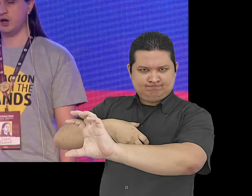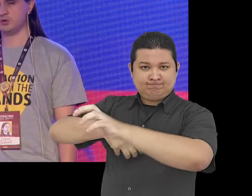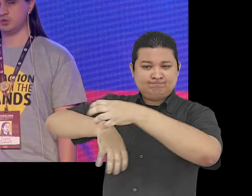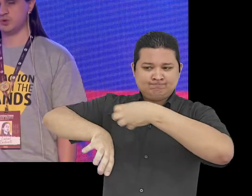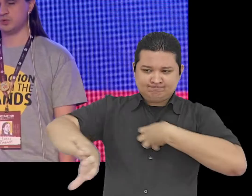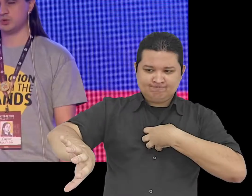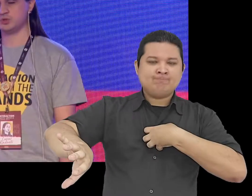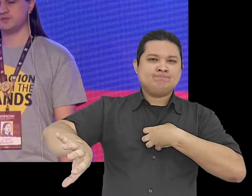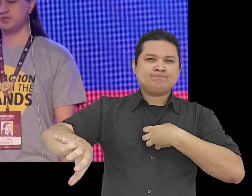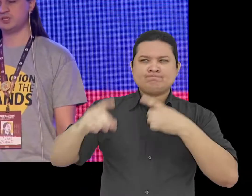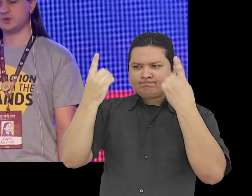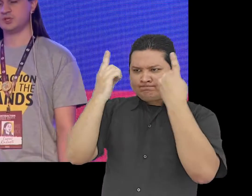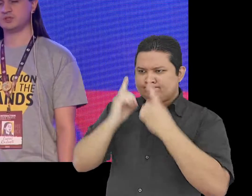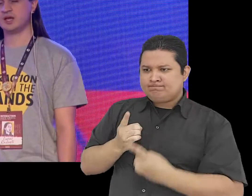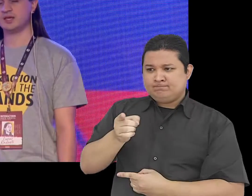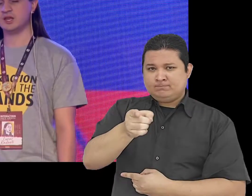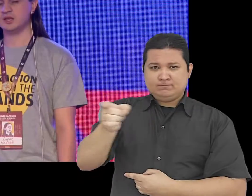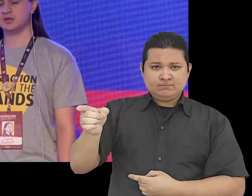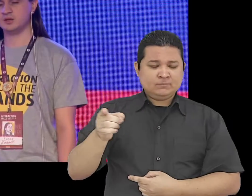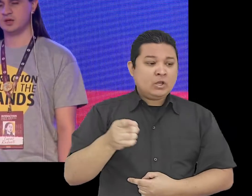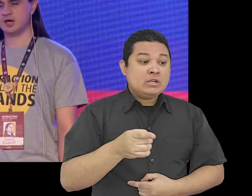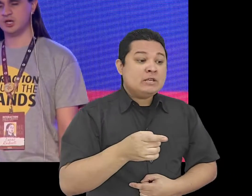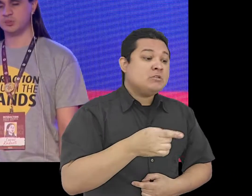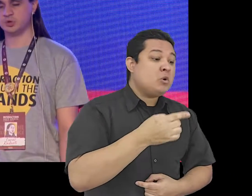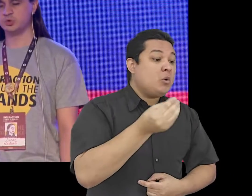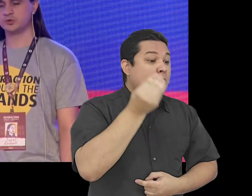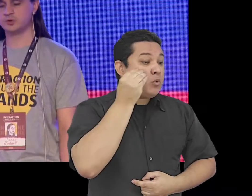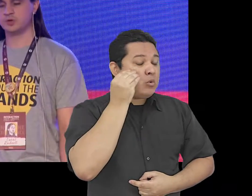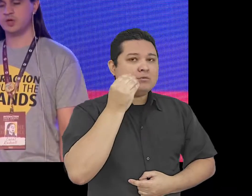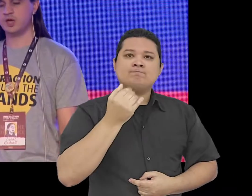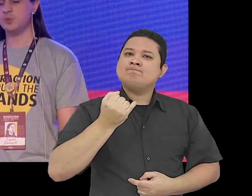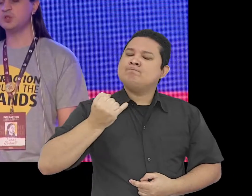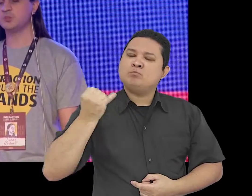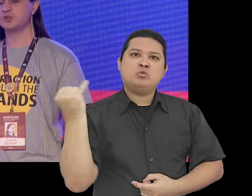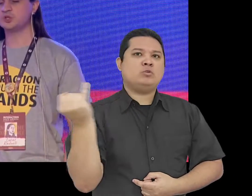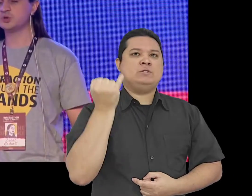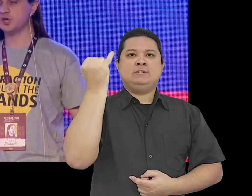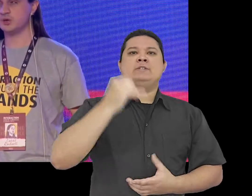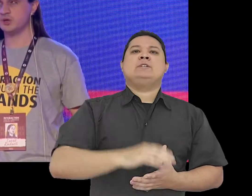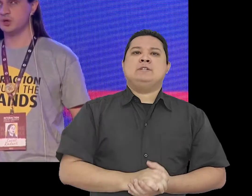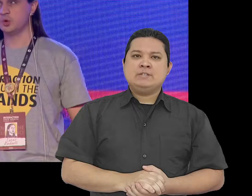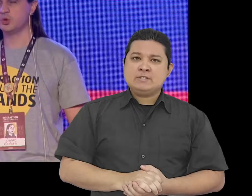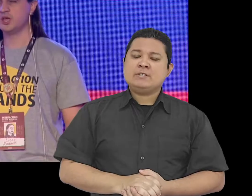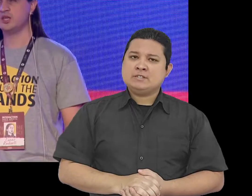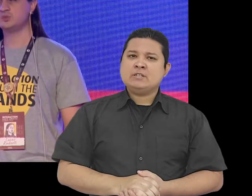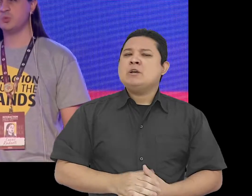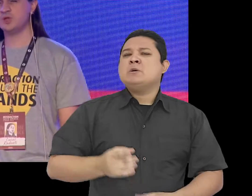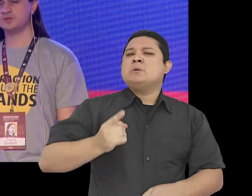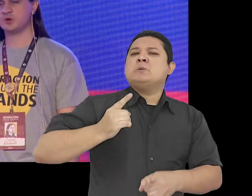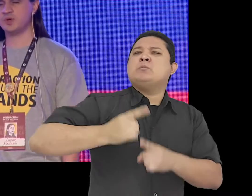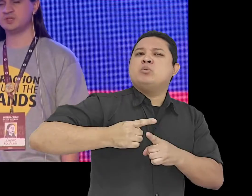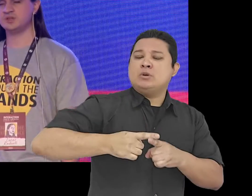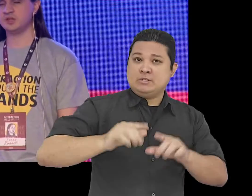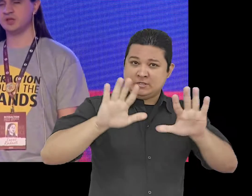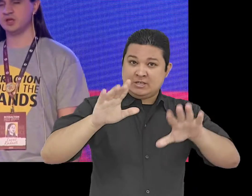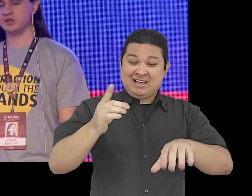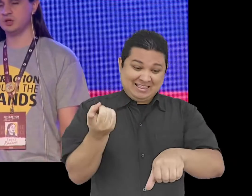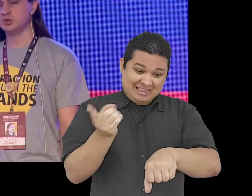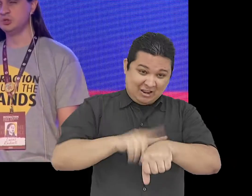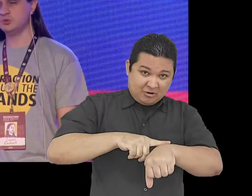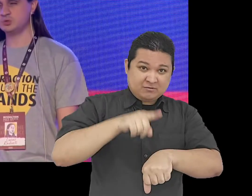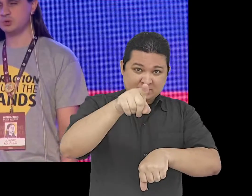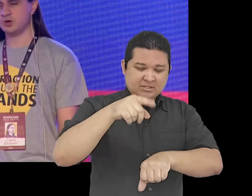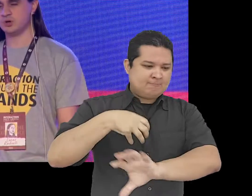no papel de uma pessoa com deficiência para testar aquele produto é muito importante. Por quê? Porque é nesse momento que você começa a